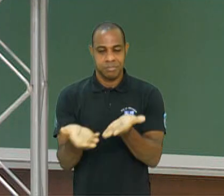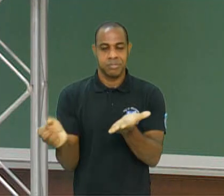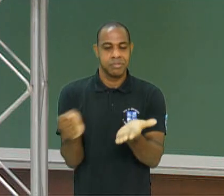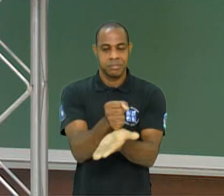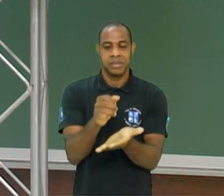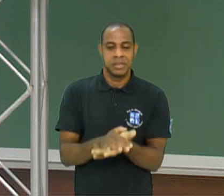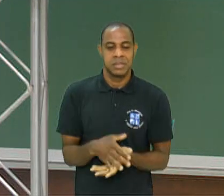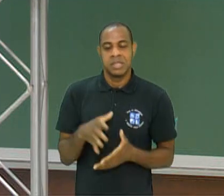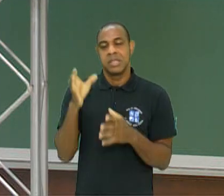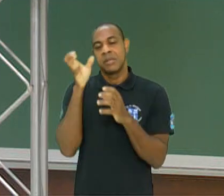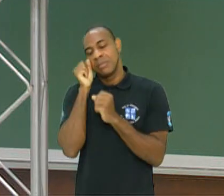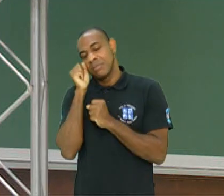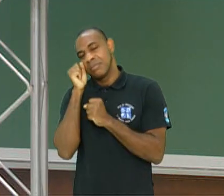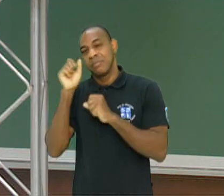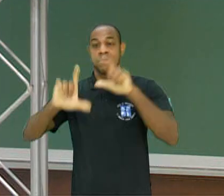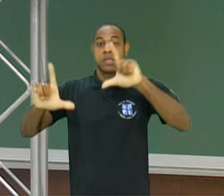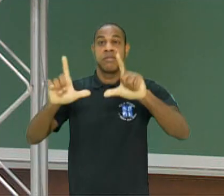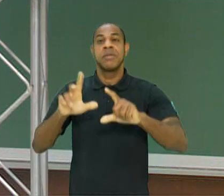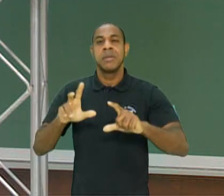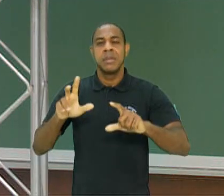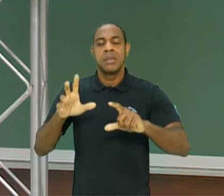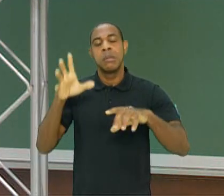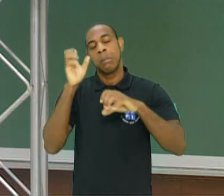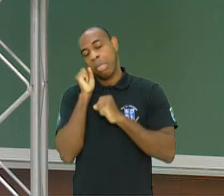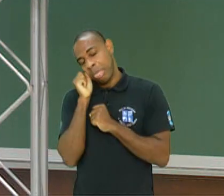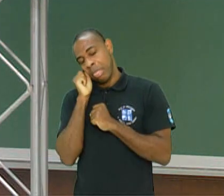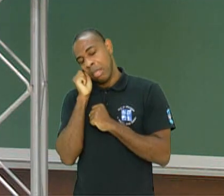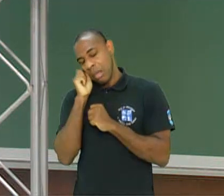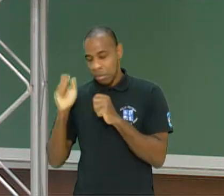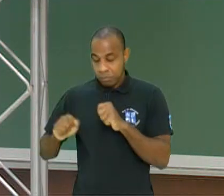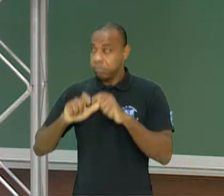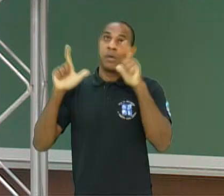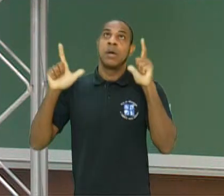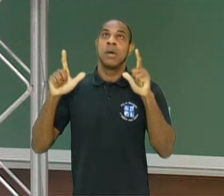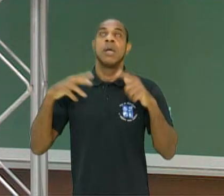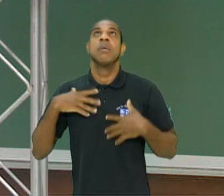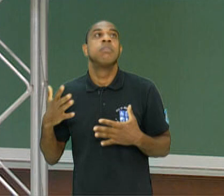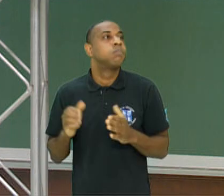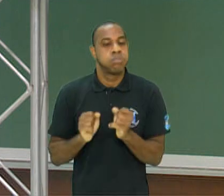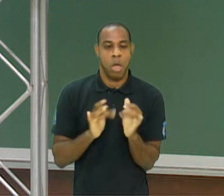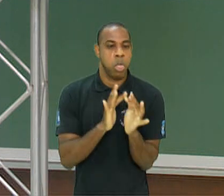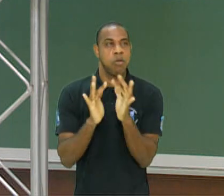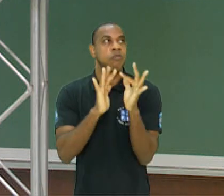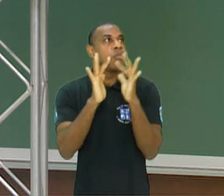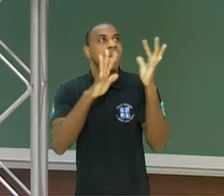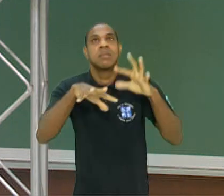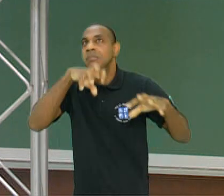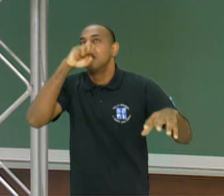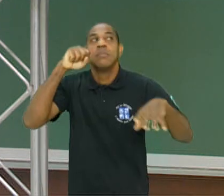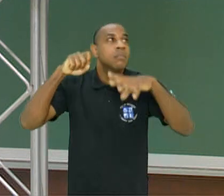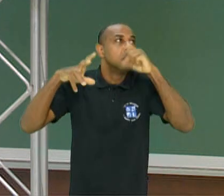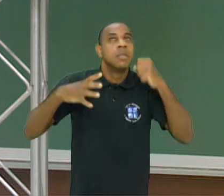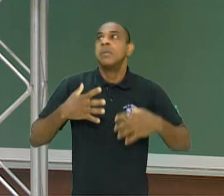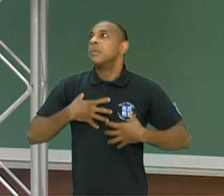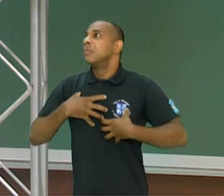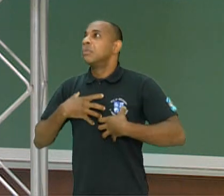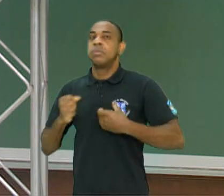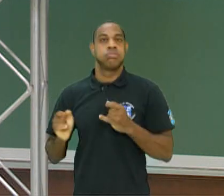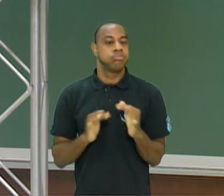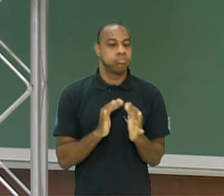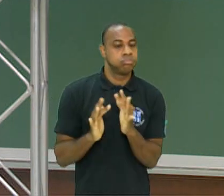sono. Quando eu acordei, 1 hora depois, tinha uma fumaça e um cheiro terrível subindo as